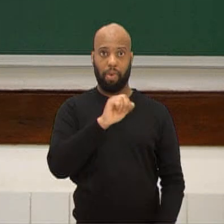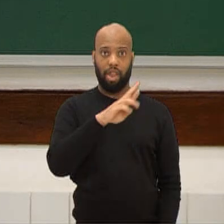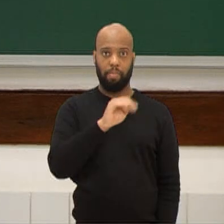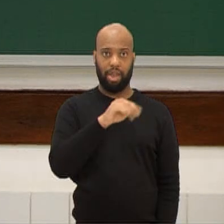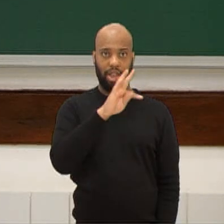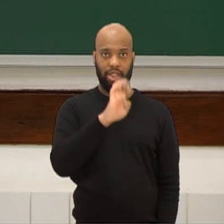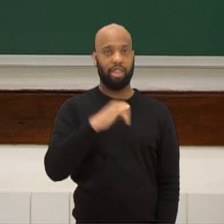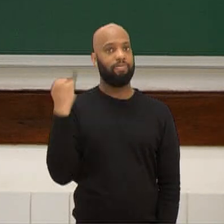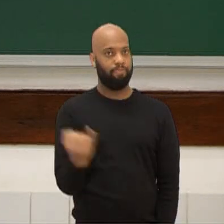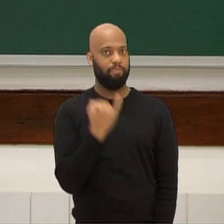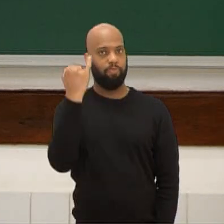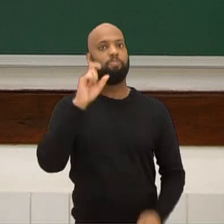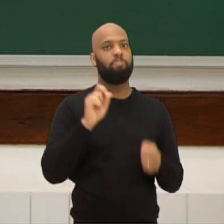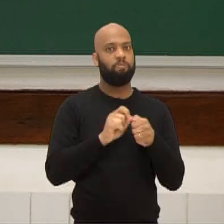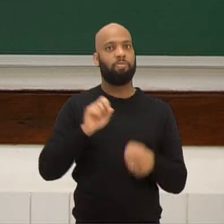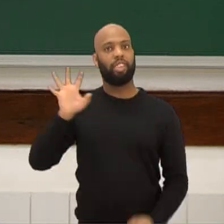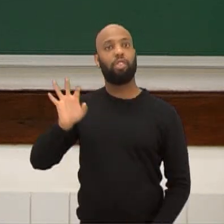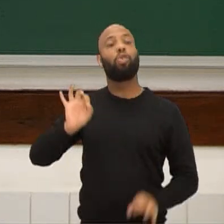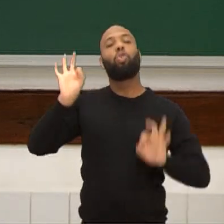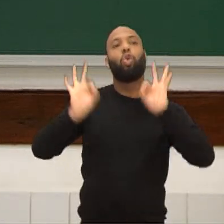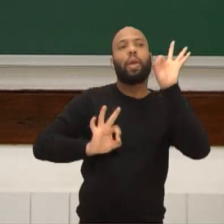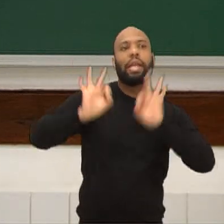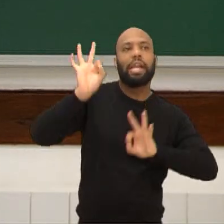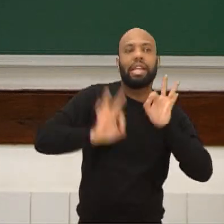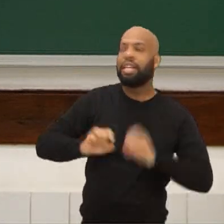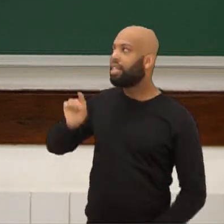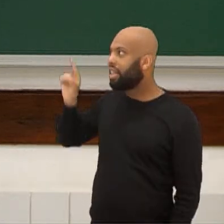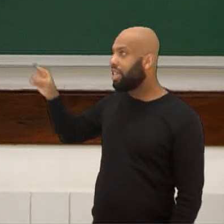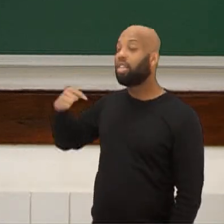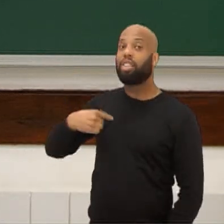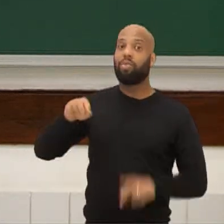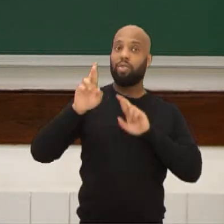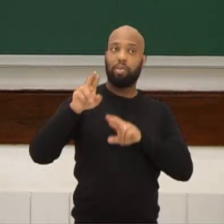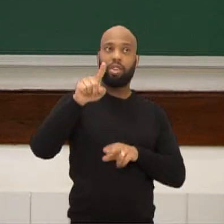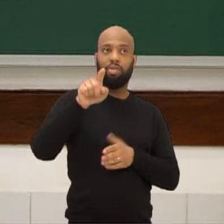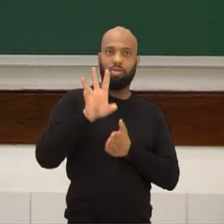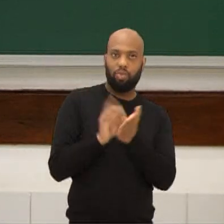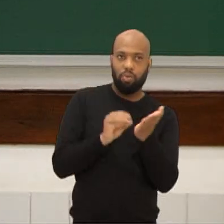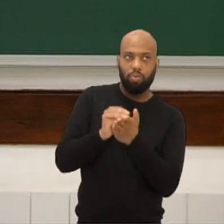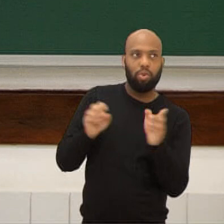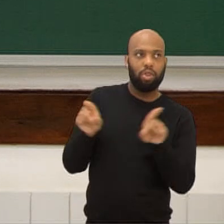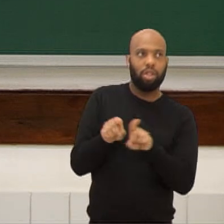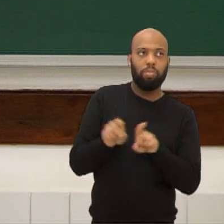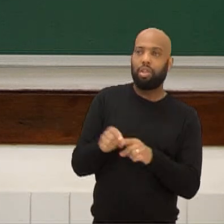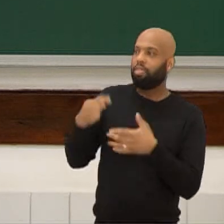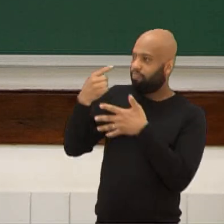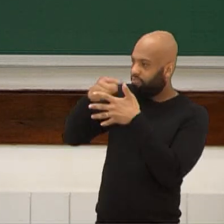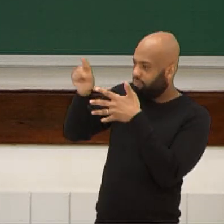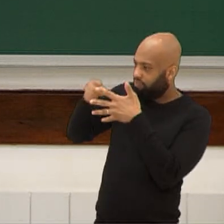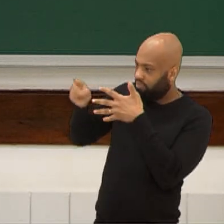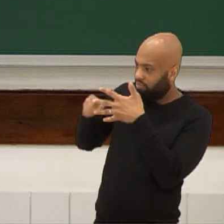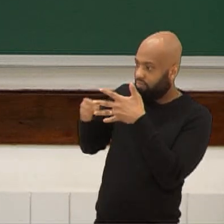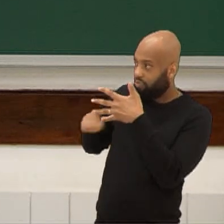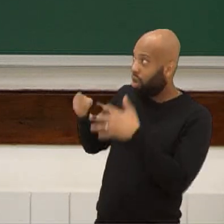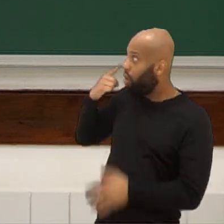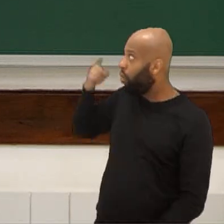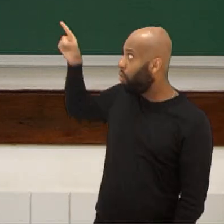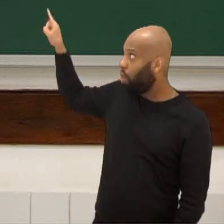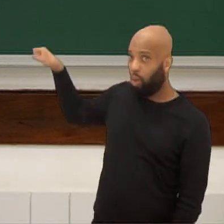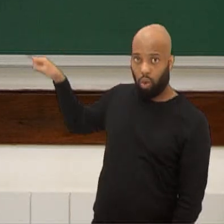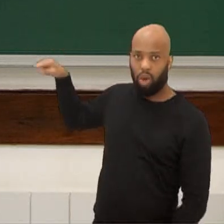tipo de produção de material. Separa, né? Espero que você tenha anotado aí todas essas